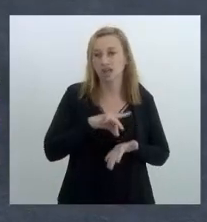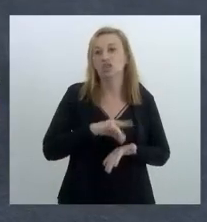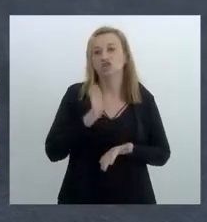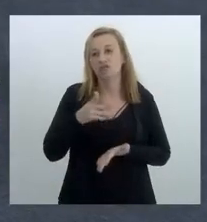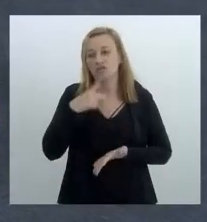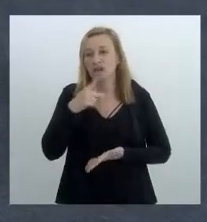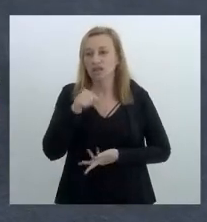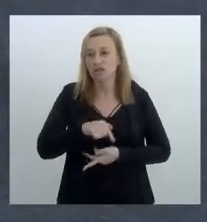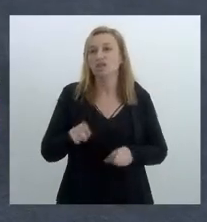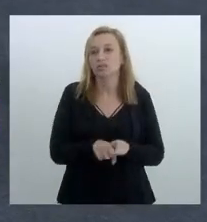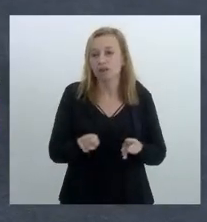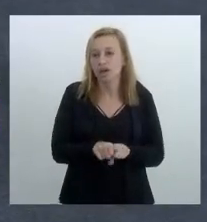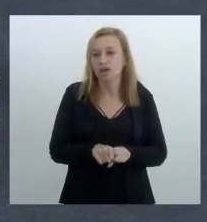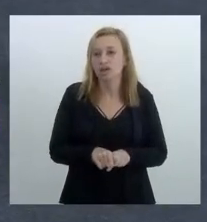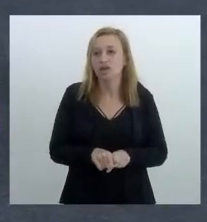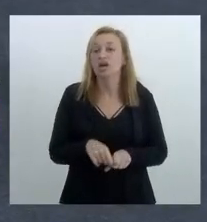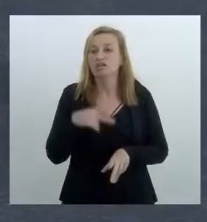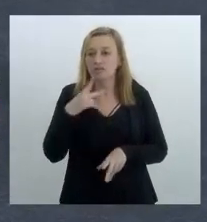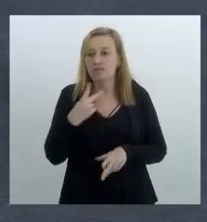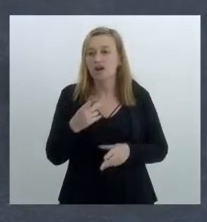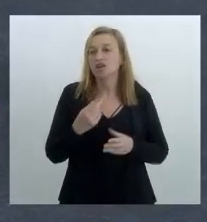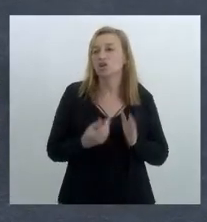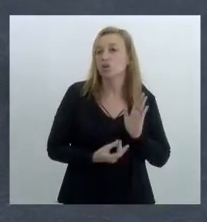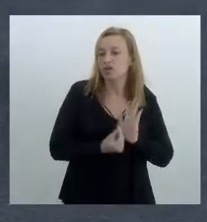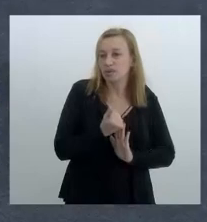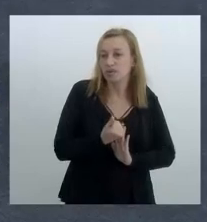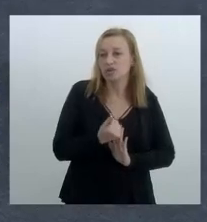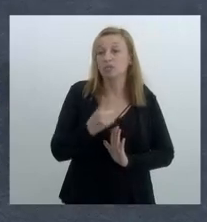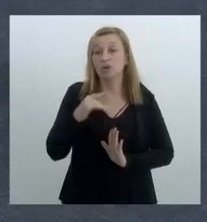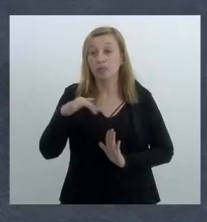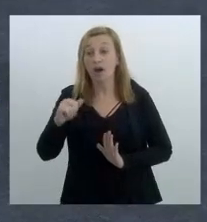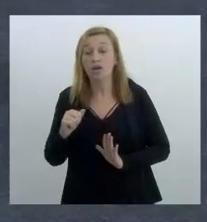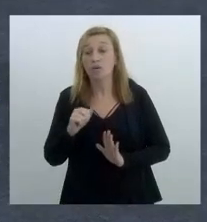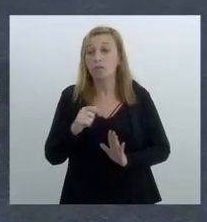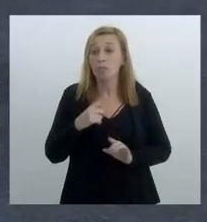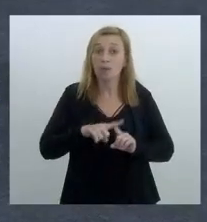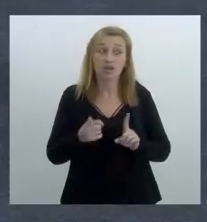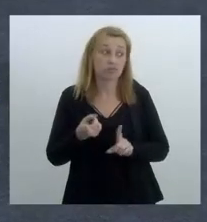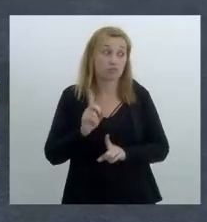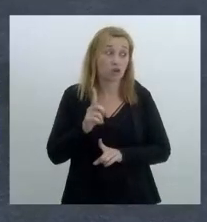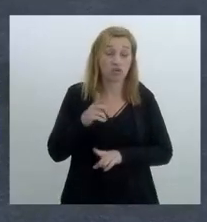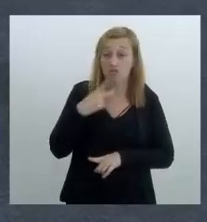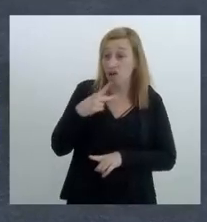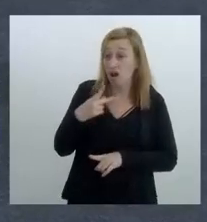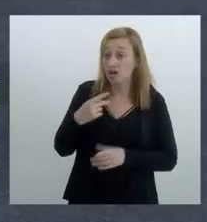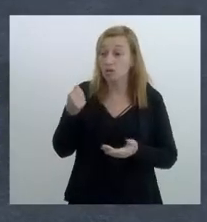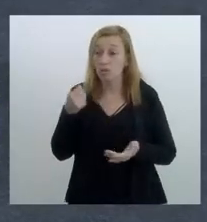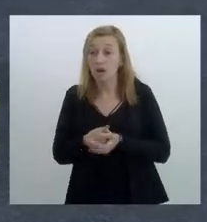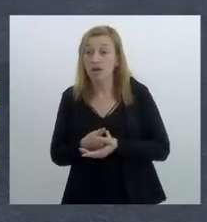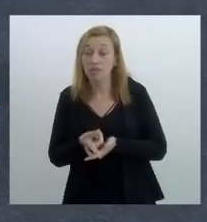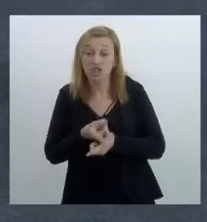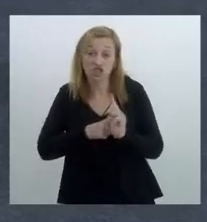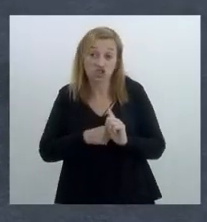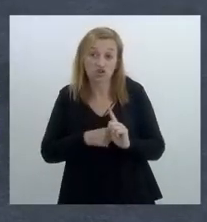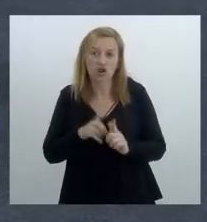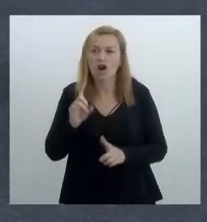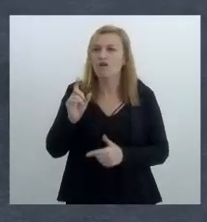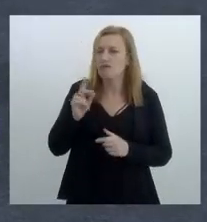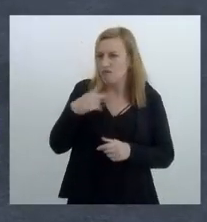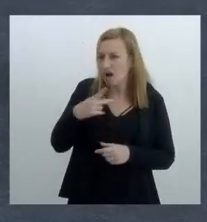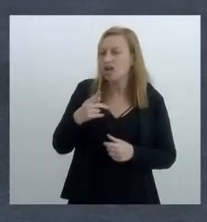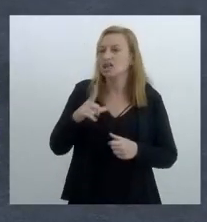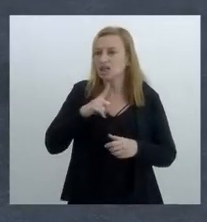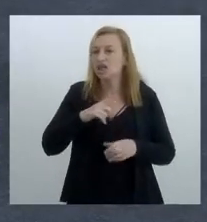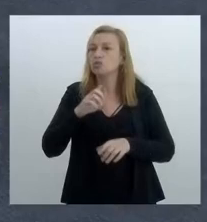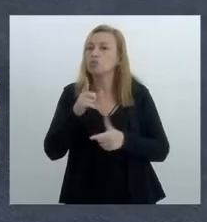dito aqui também. Se fala muito de orçamento primário, mas a gente não fala, né, do pagamento da dívida. A gente fala que tem um Estado